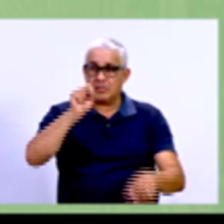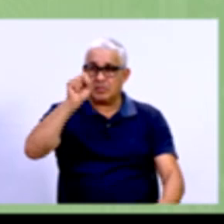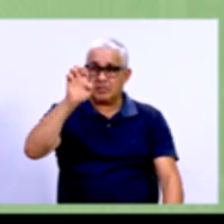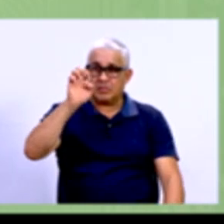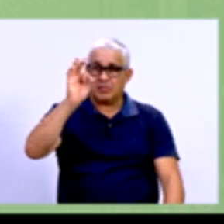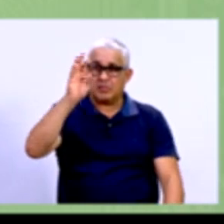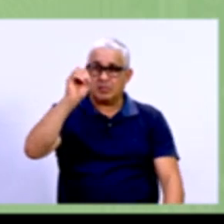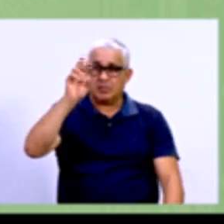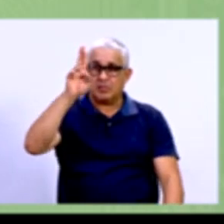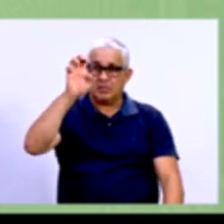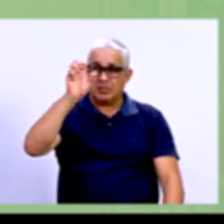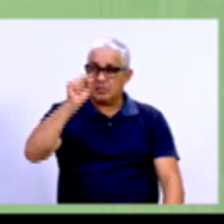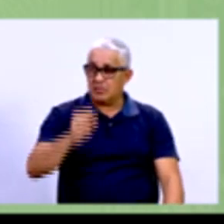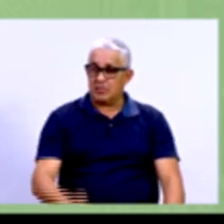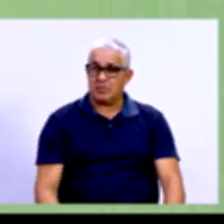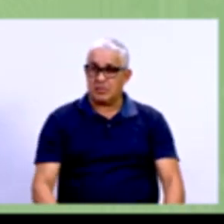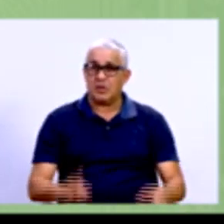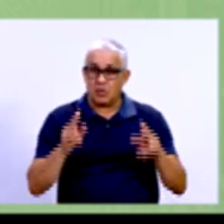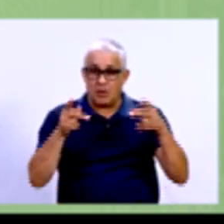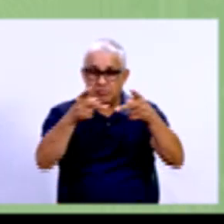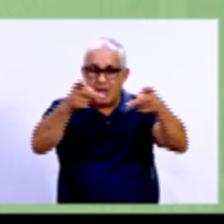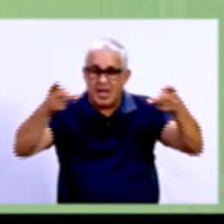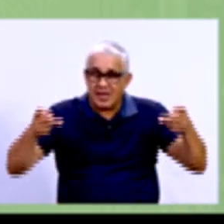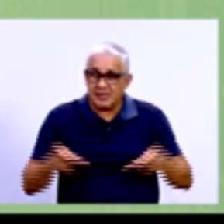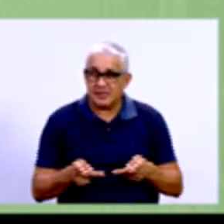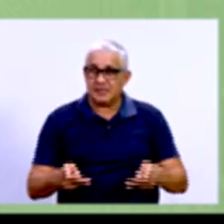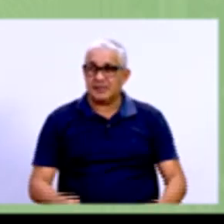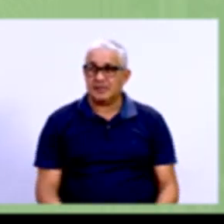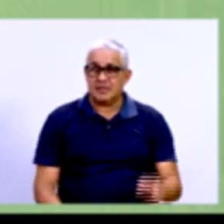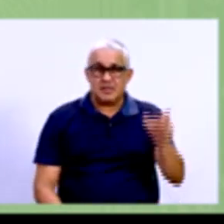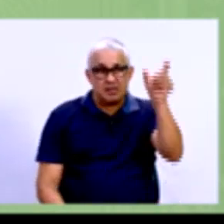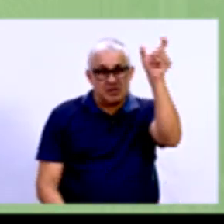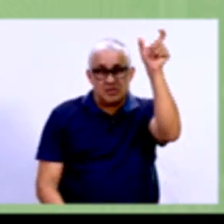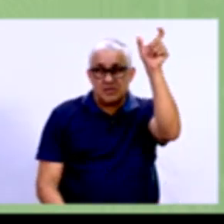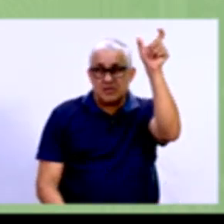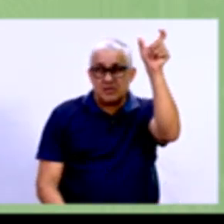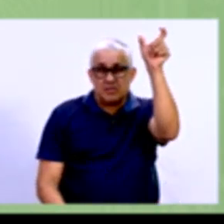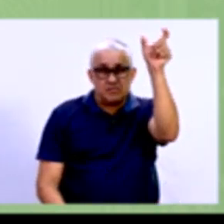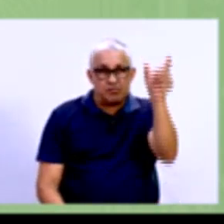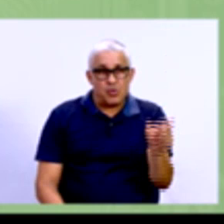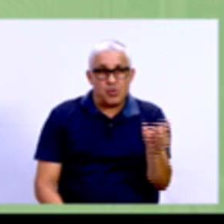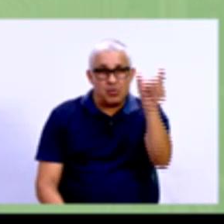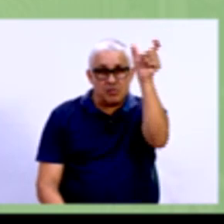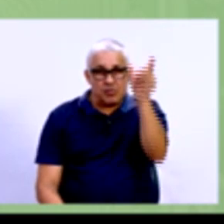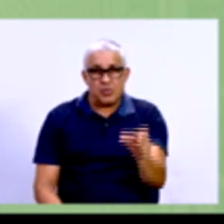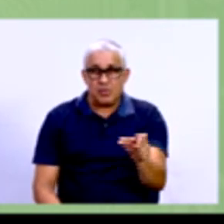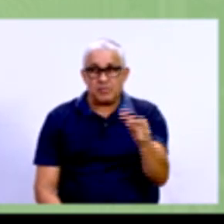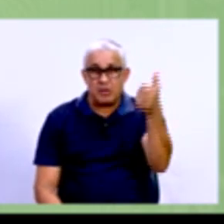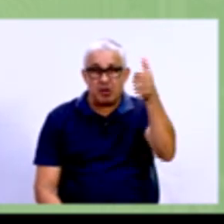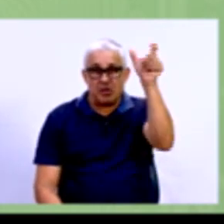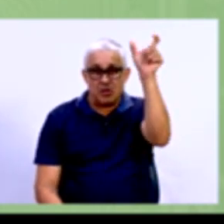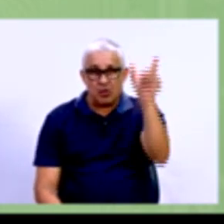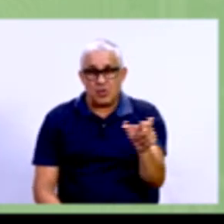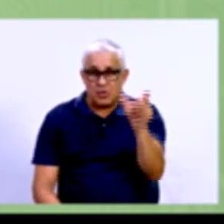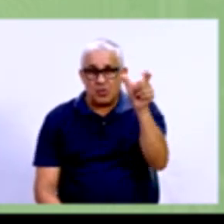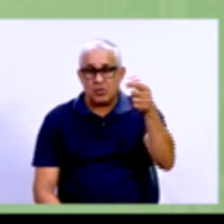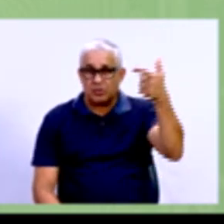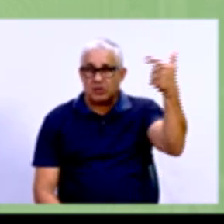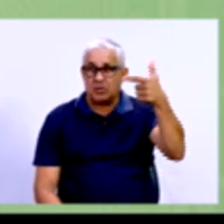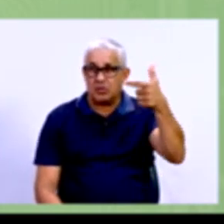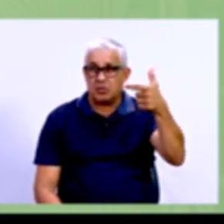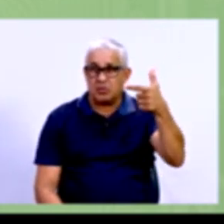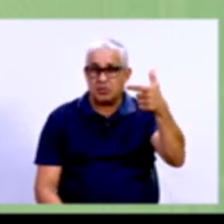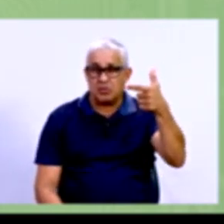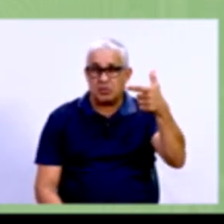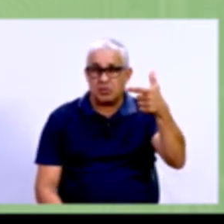que é o famoso gráfico de pizza, tá? Para deixar claro para vocês, para a gente construir o gráfico, a gente precisa das informações